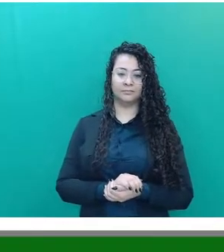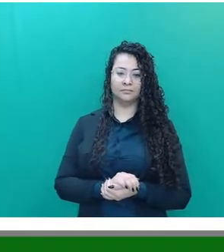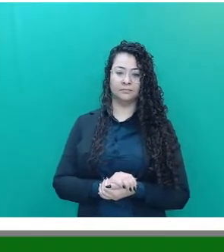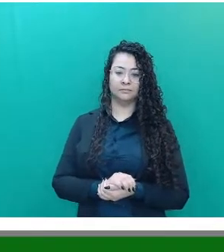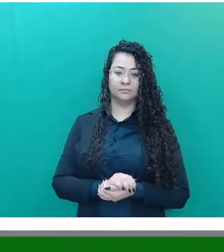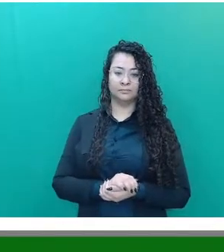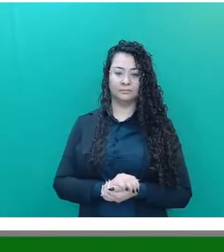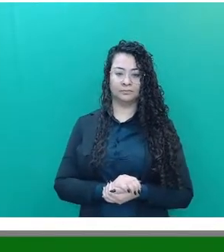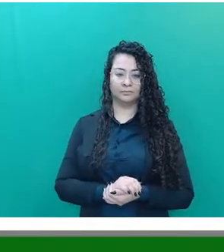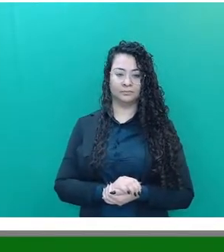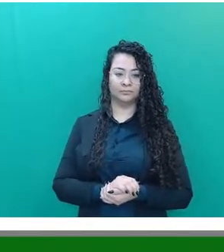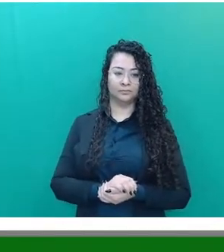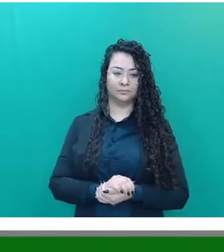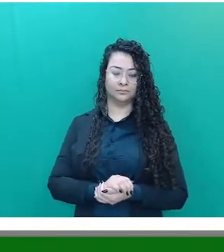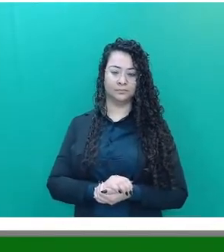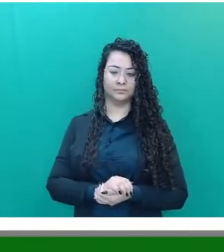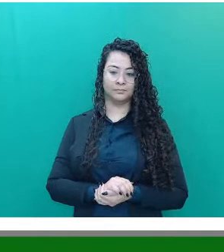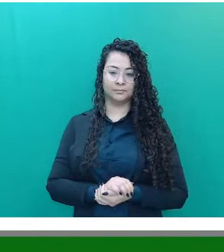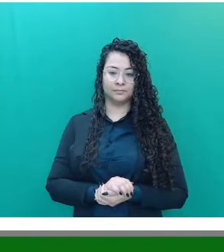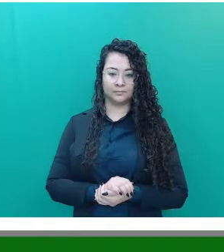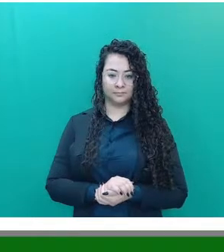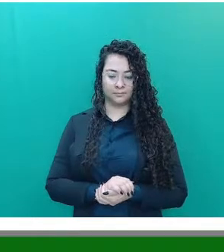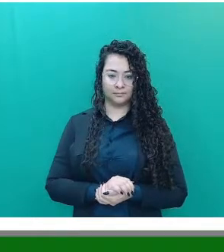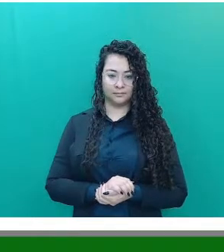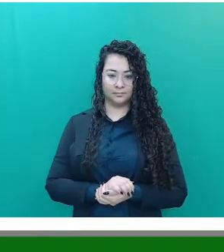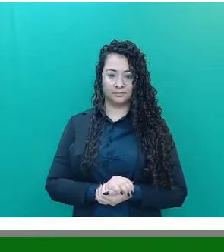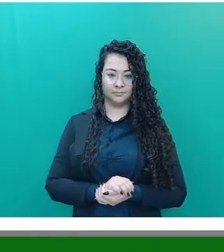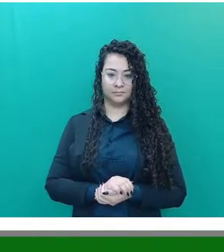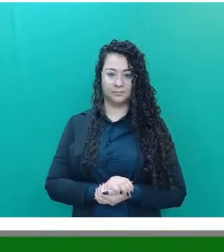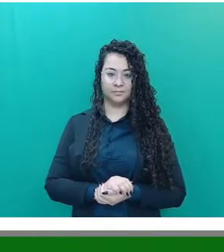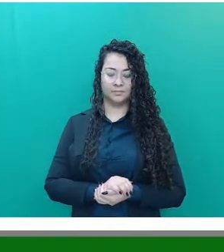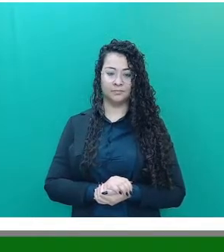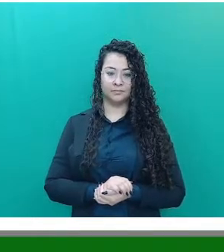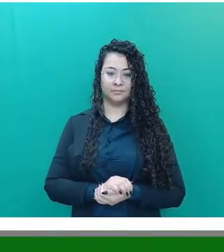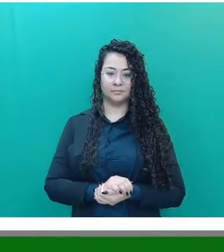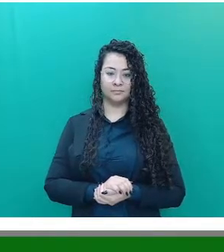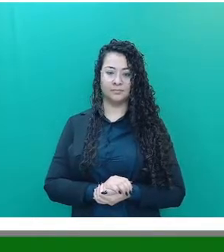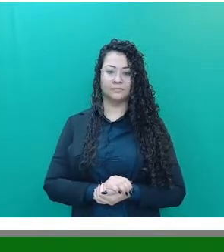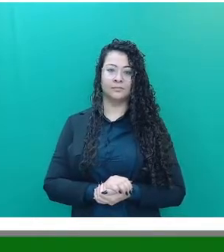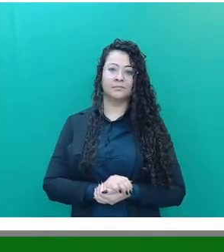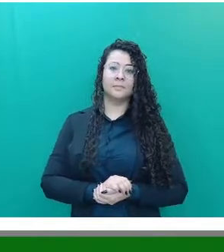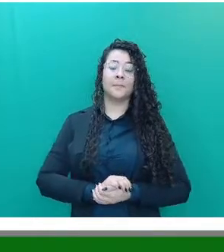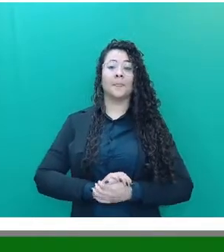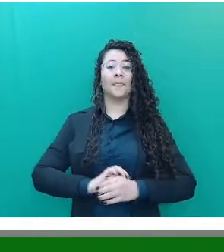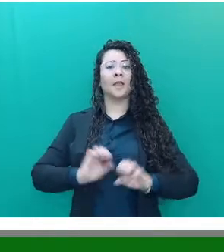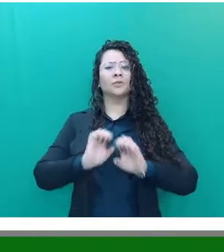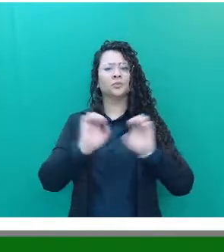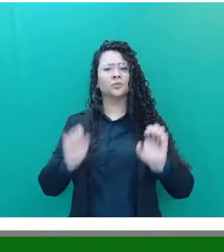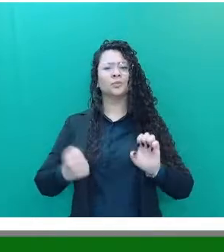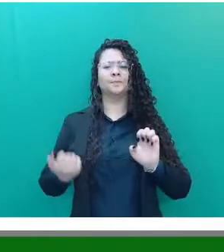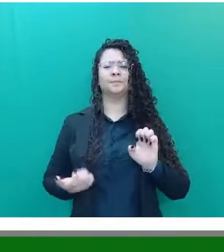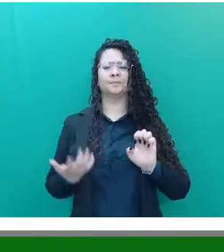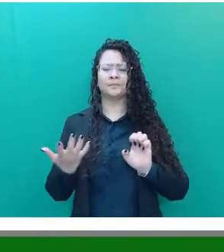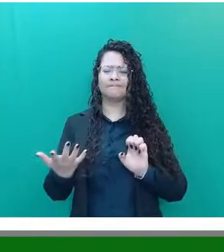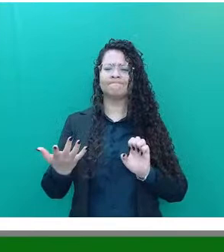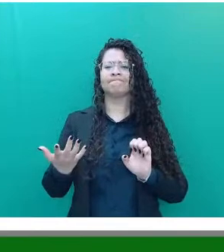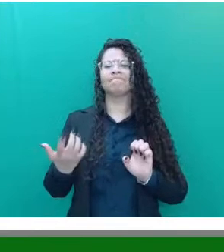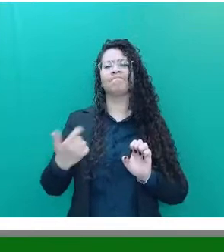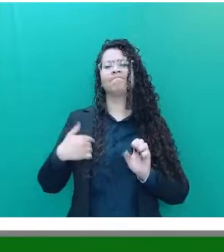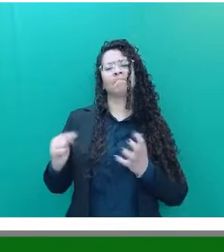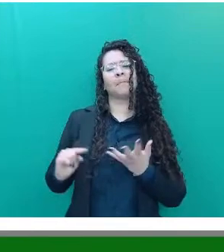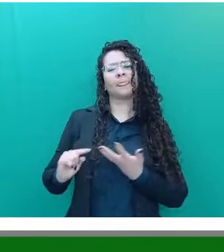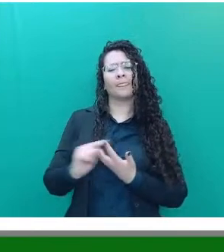eu fiz a estrutura, né, da minha fala, comentários, partes do texto, e no meio deles algumas questões,